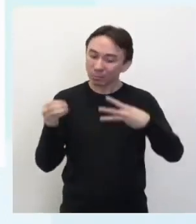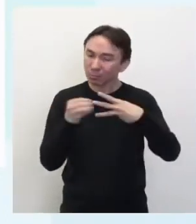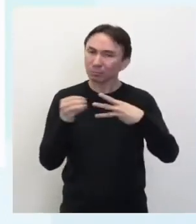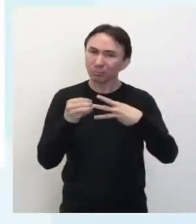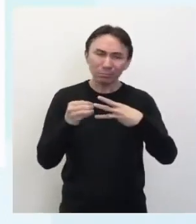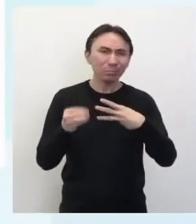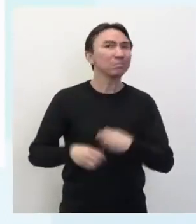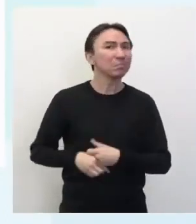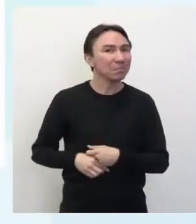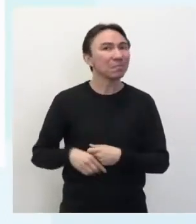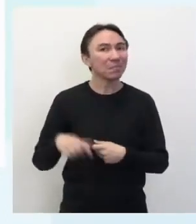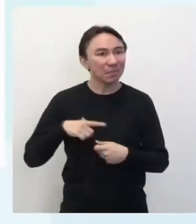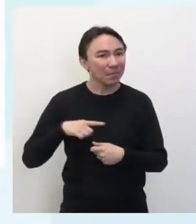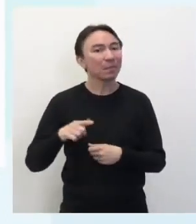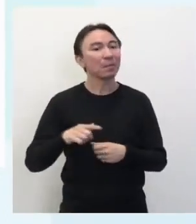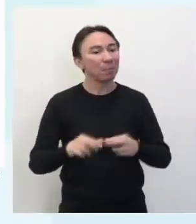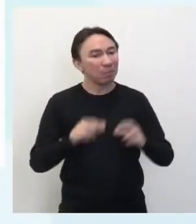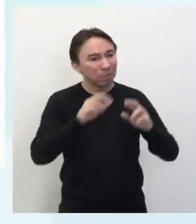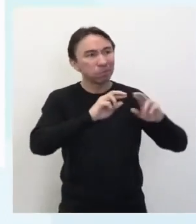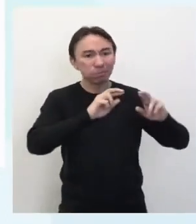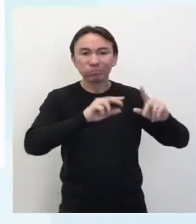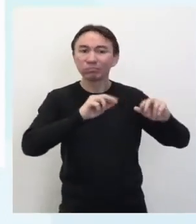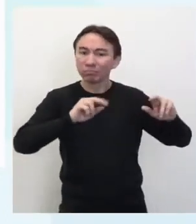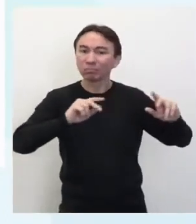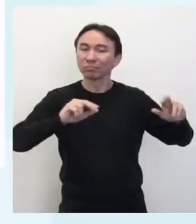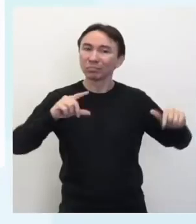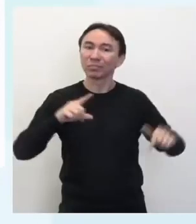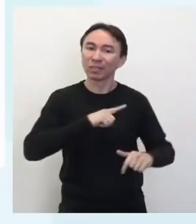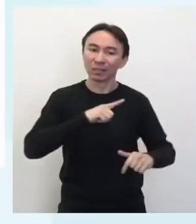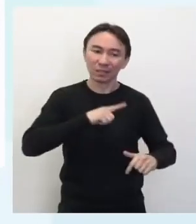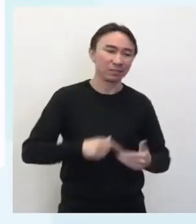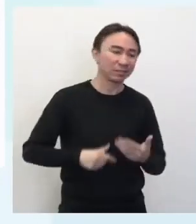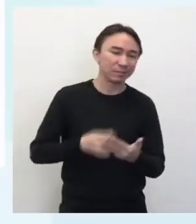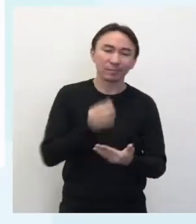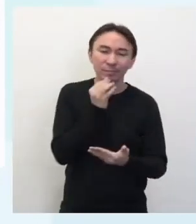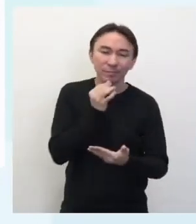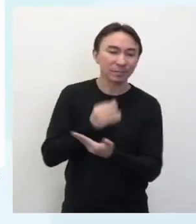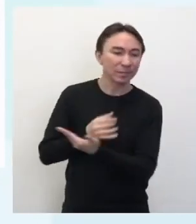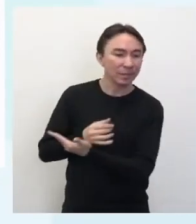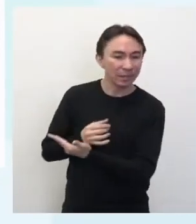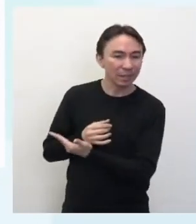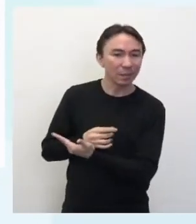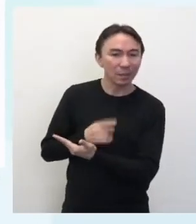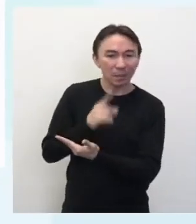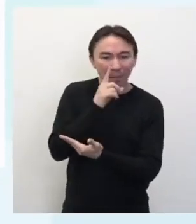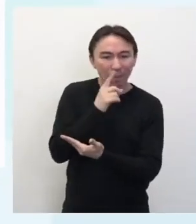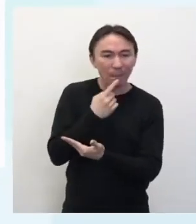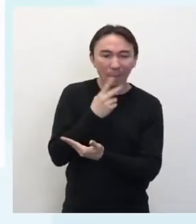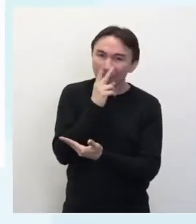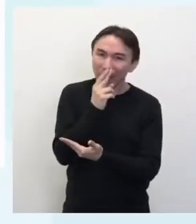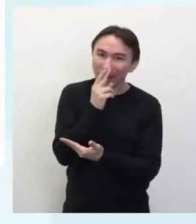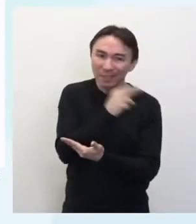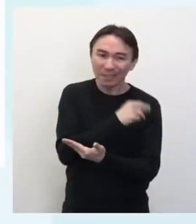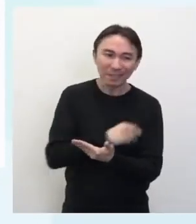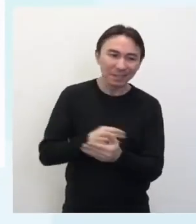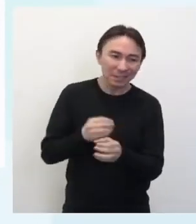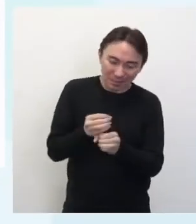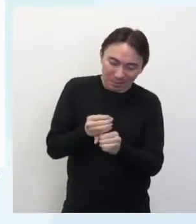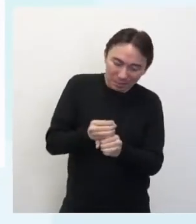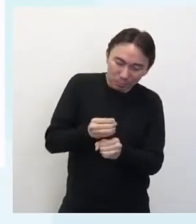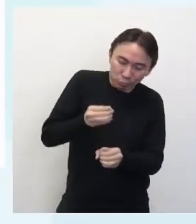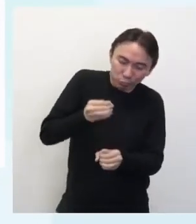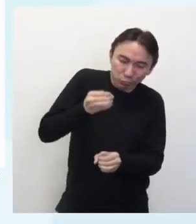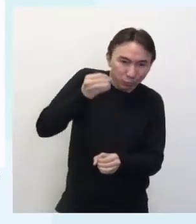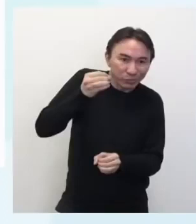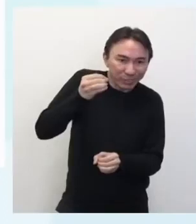pode observar aí no desenho também, né, que você vê uns caninhos vermelhos aí, azuis, né, veias e